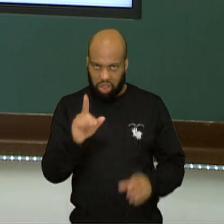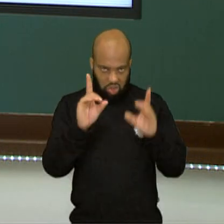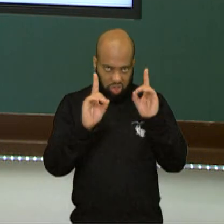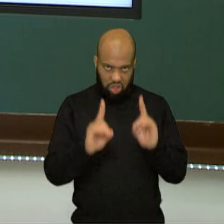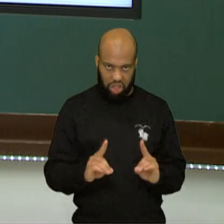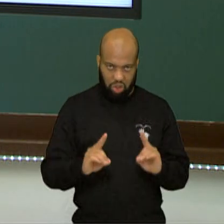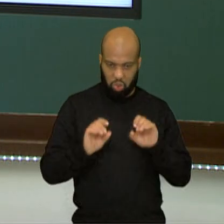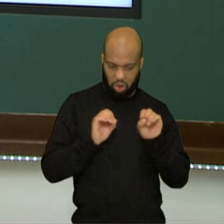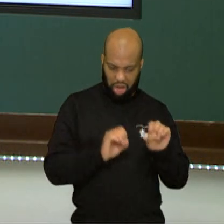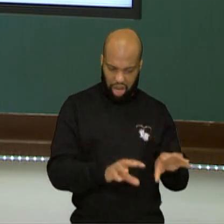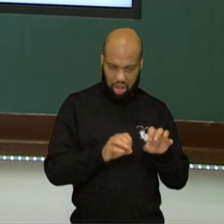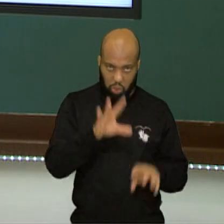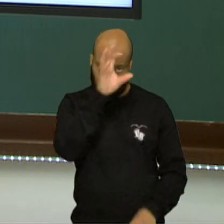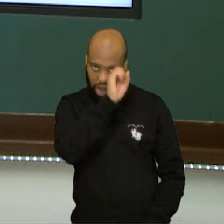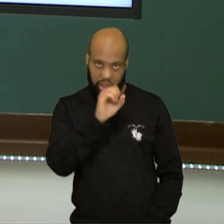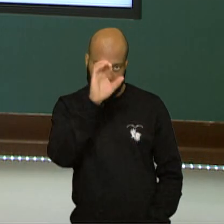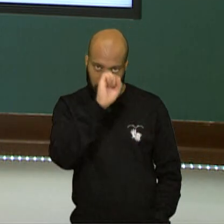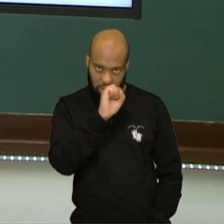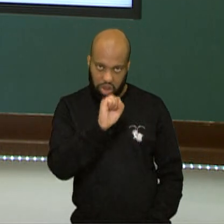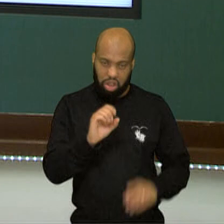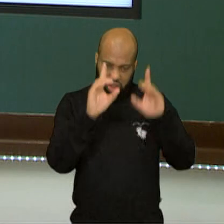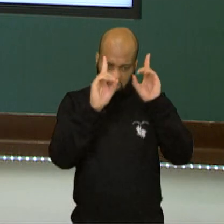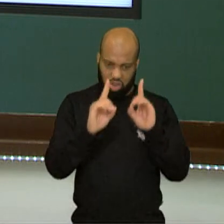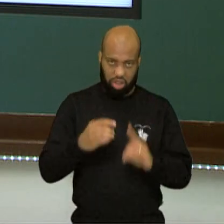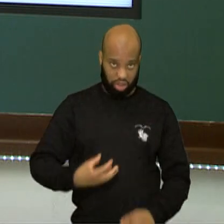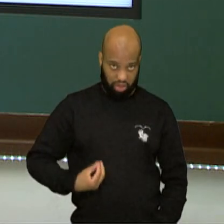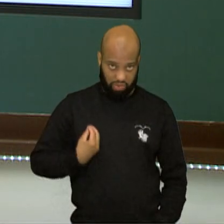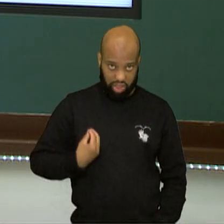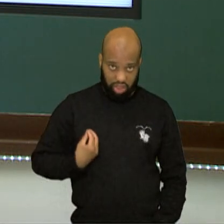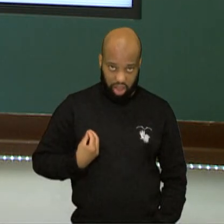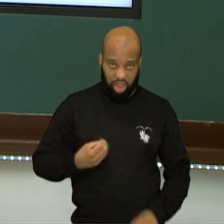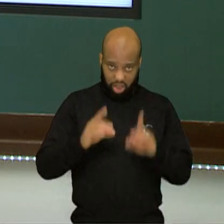Não tem que ter direito à liberdade? Vamos pensar.